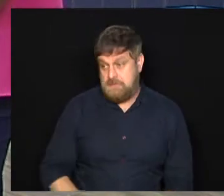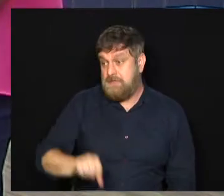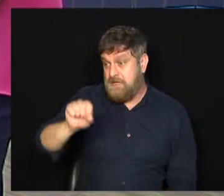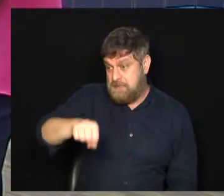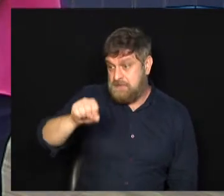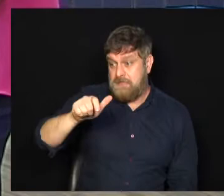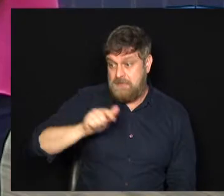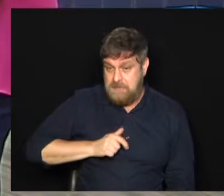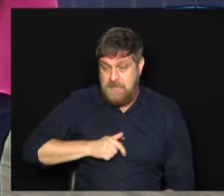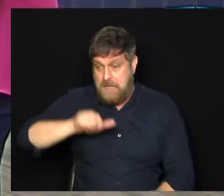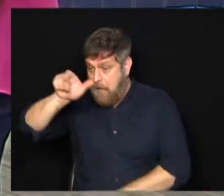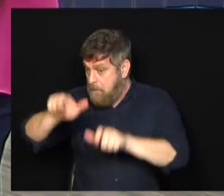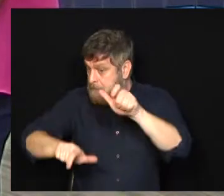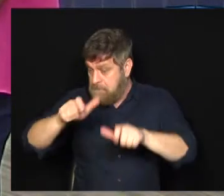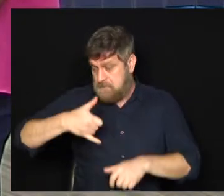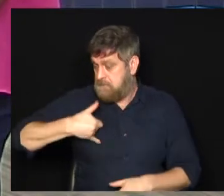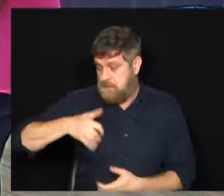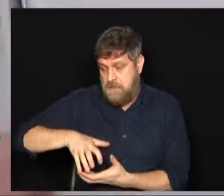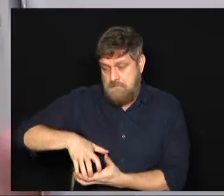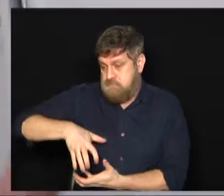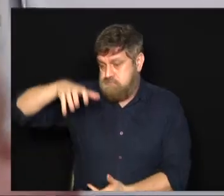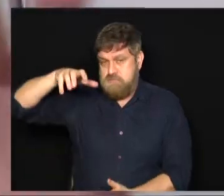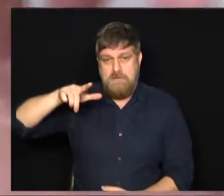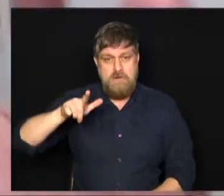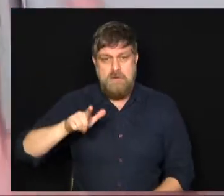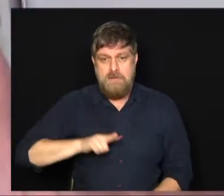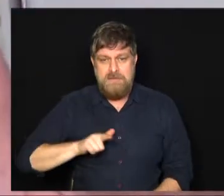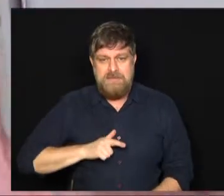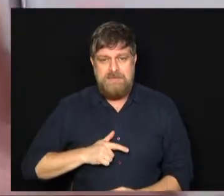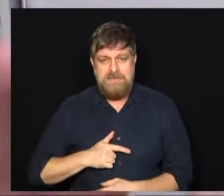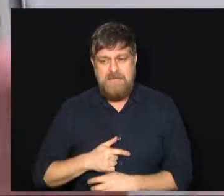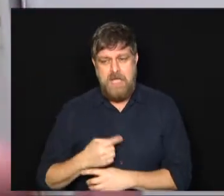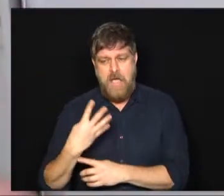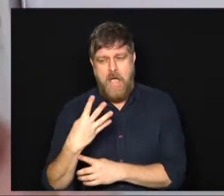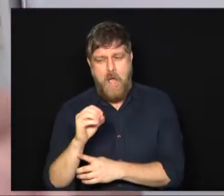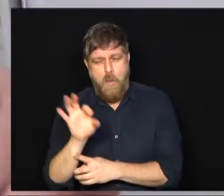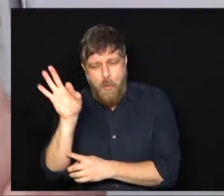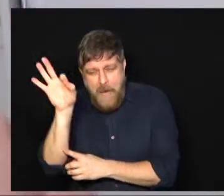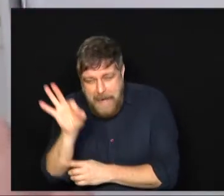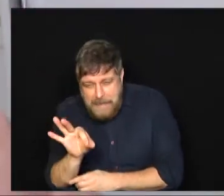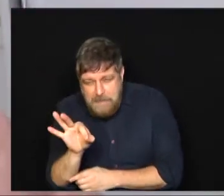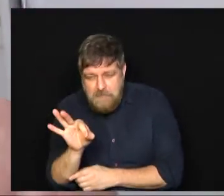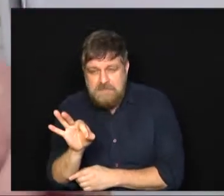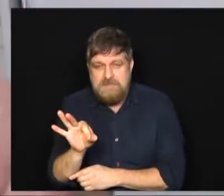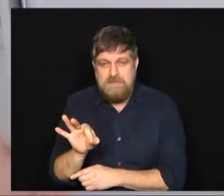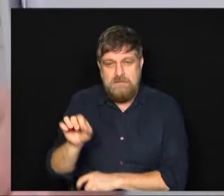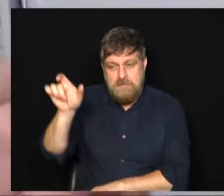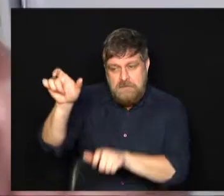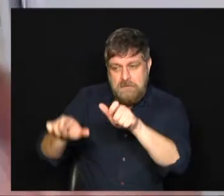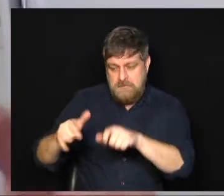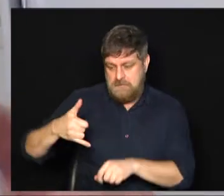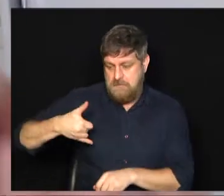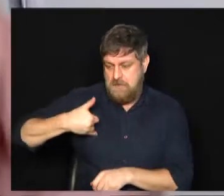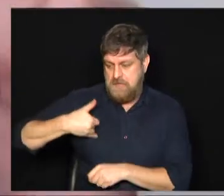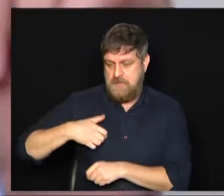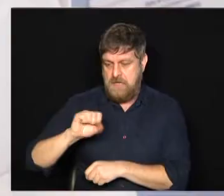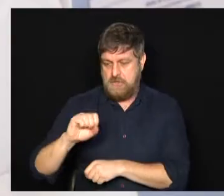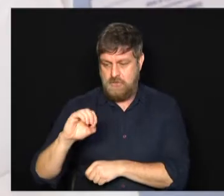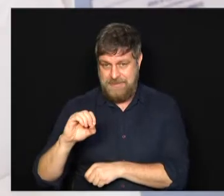exatamente, e sabe que cerca de 20 a 40% das pessoas acima dos 80